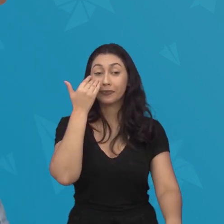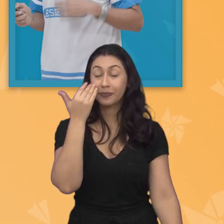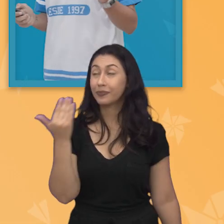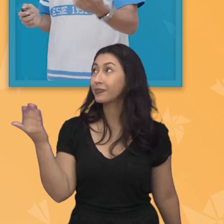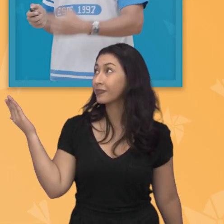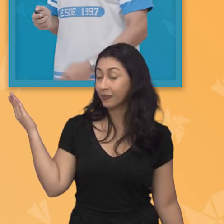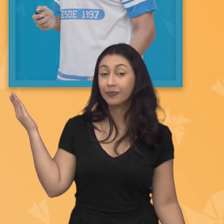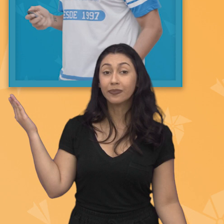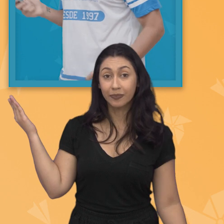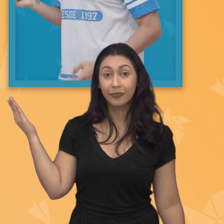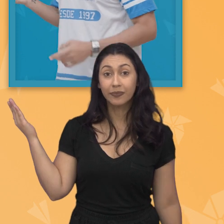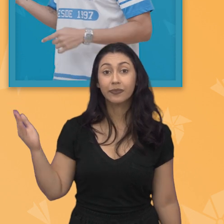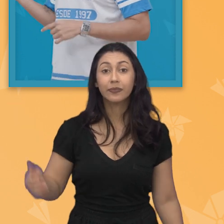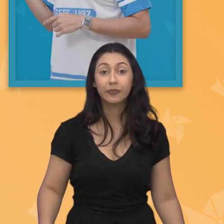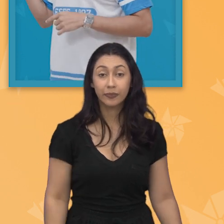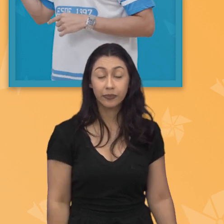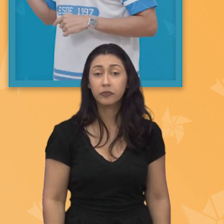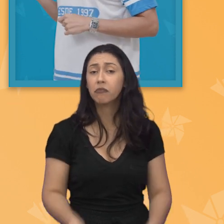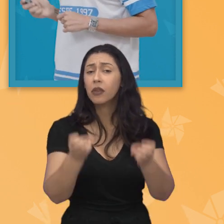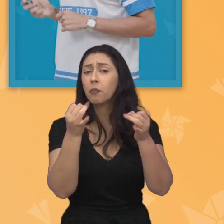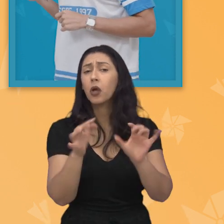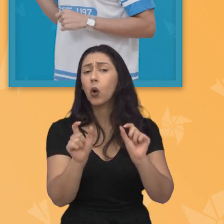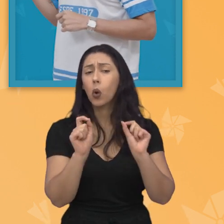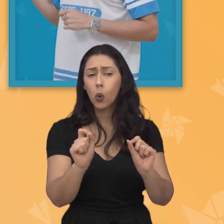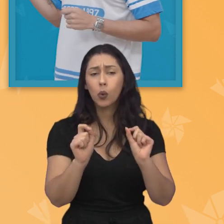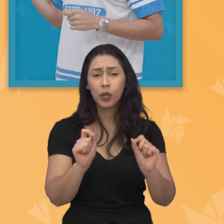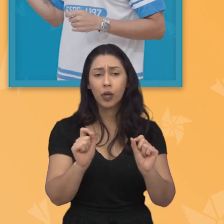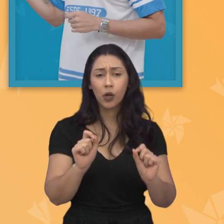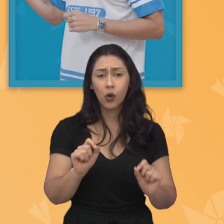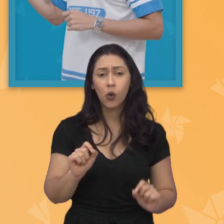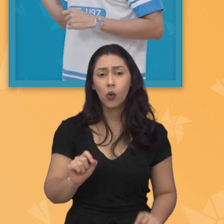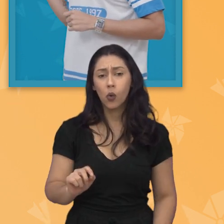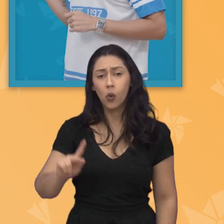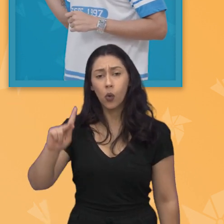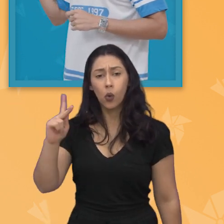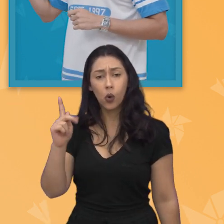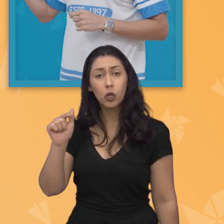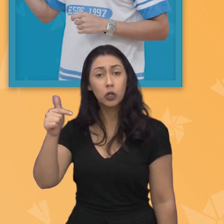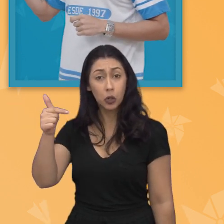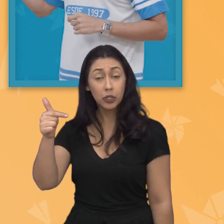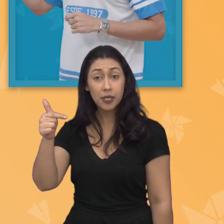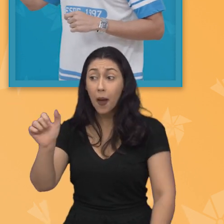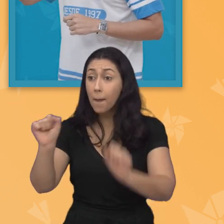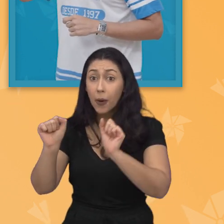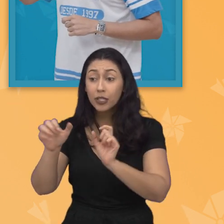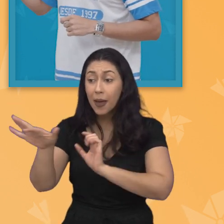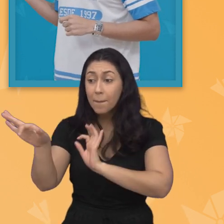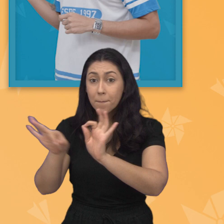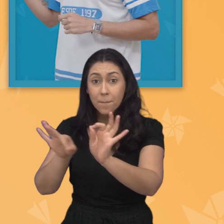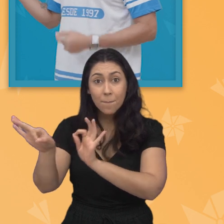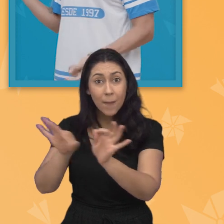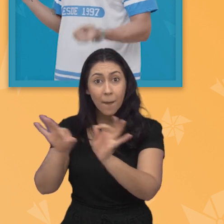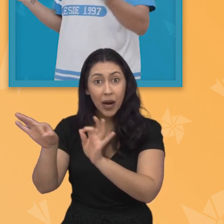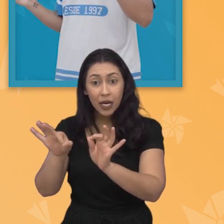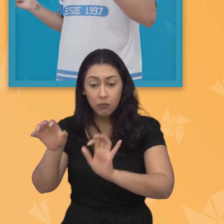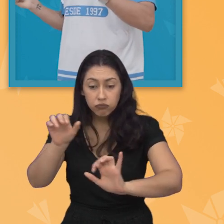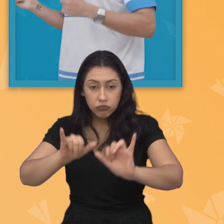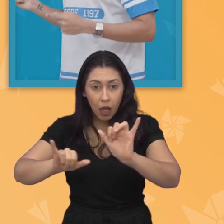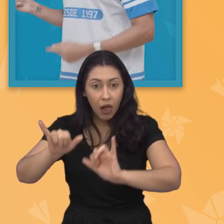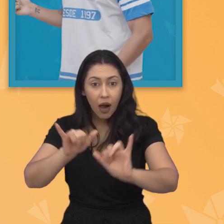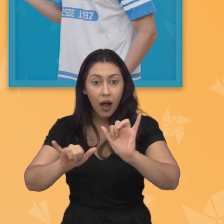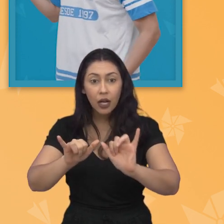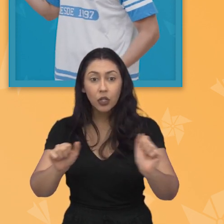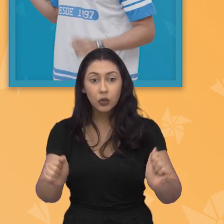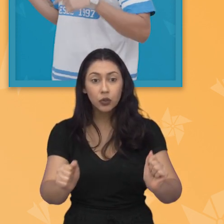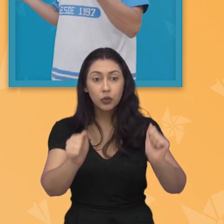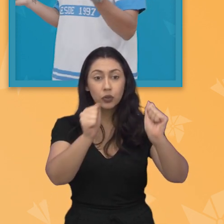Rio, lá no Rio de Janeiro, ele fala assim: o gás hidrogênio pode ser obtido em laboratório a partir da reação de alumínio com ácido